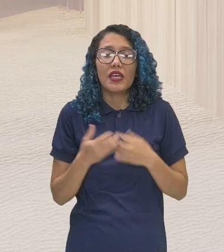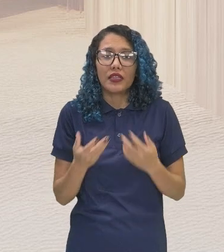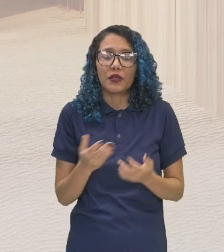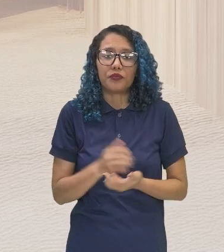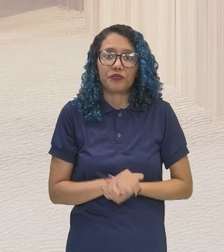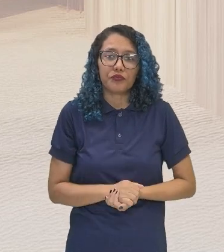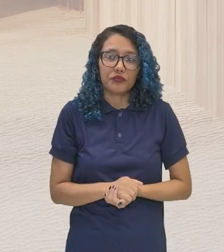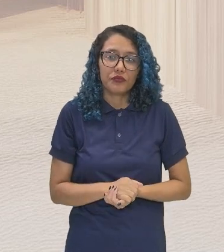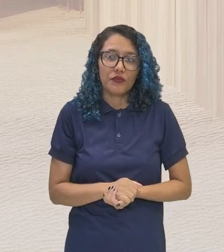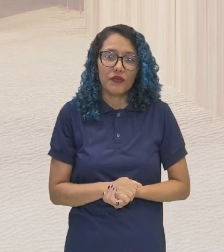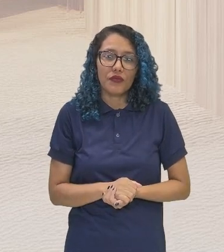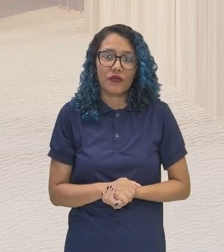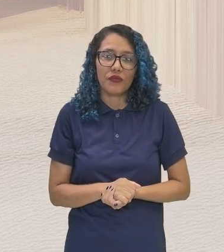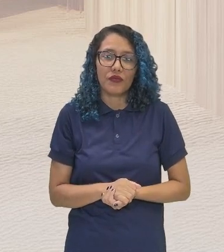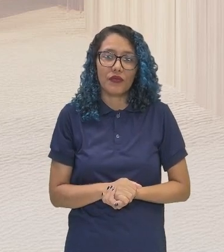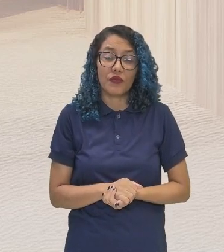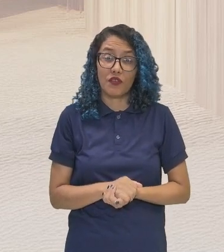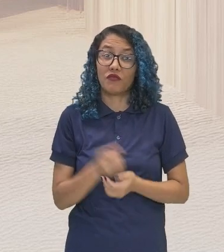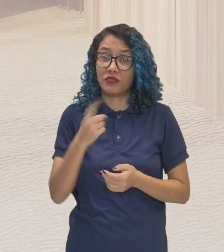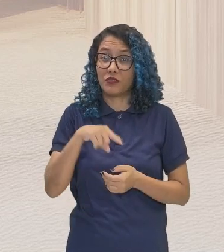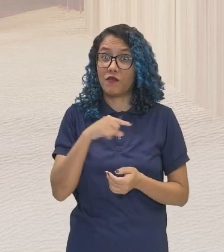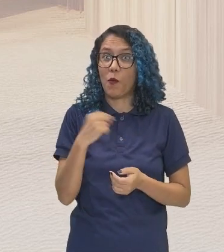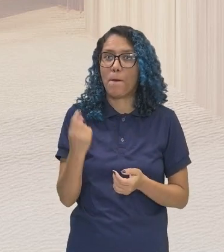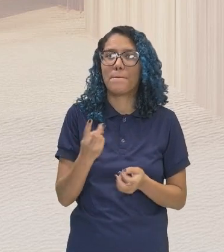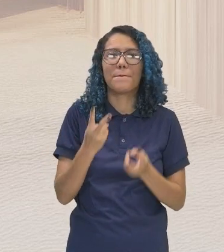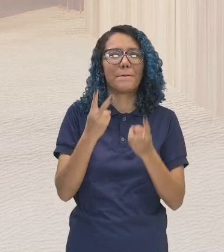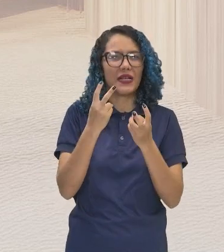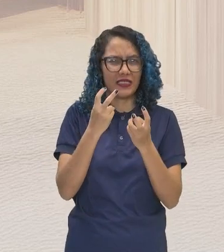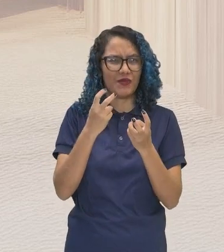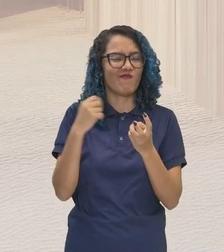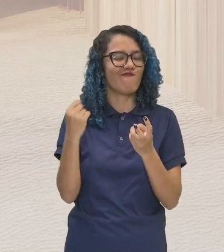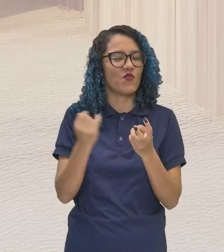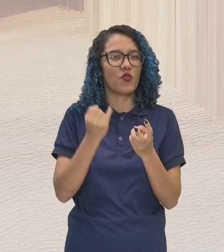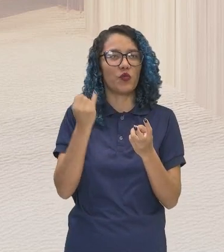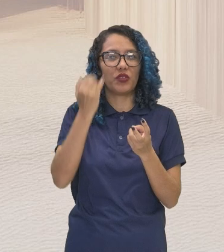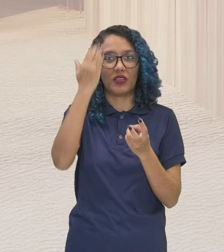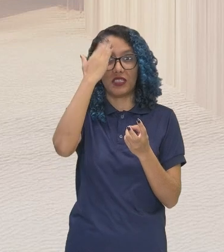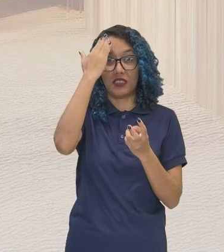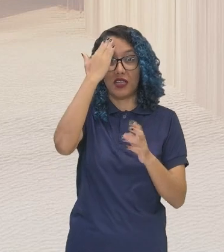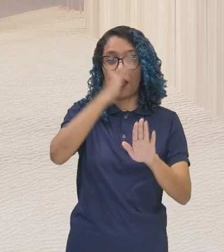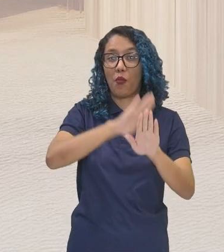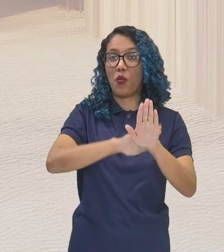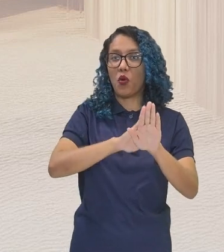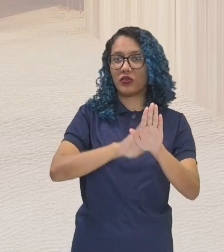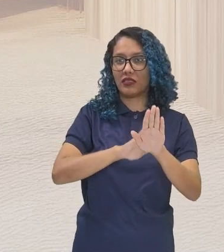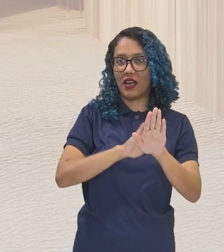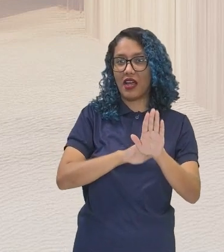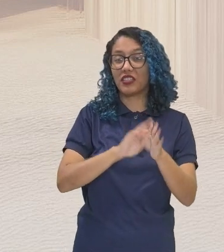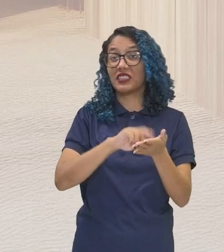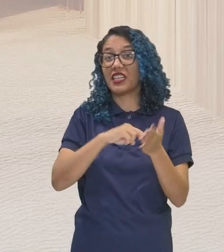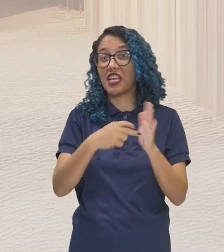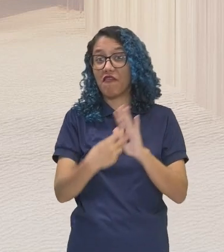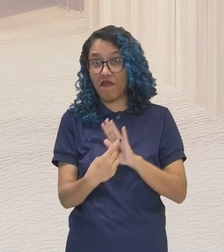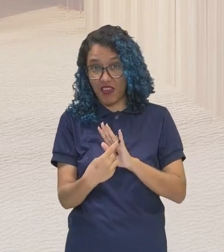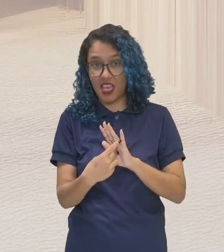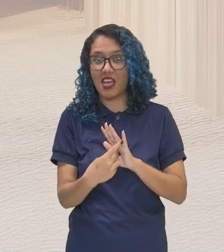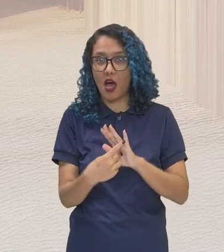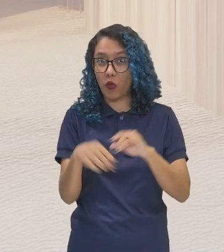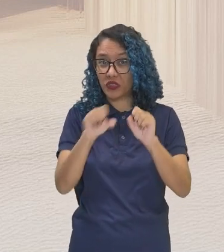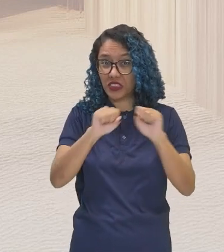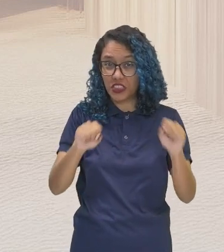em um circuito em paralelo para você entender este questionamento. E com base